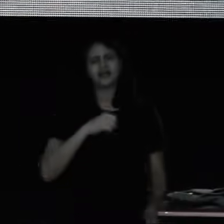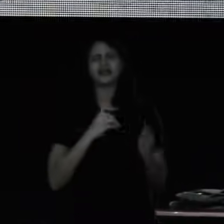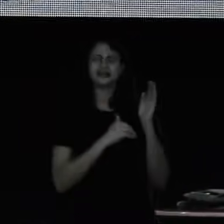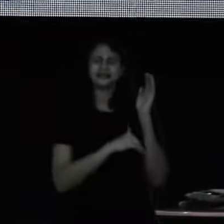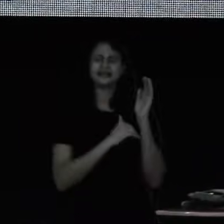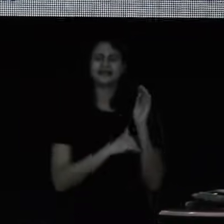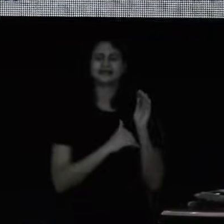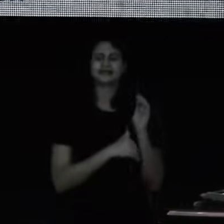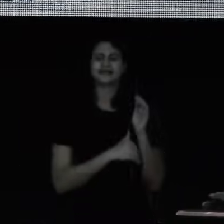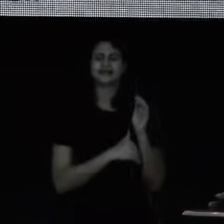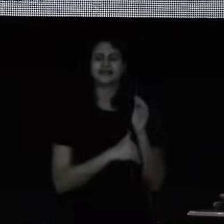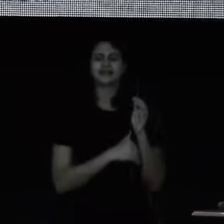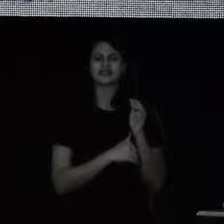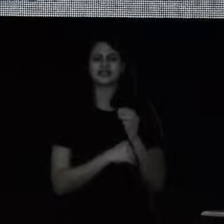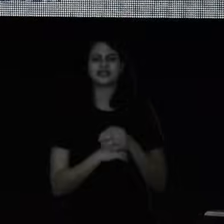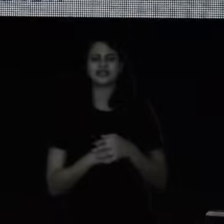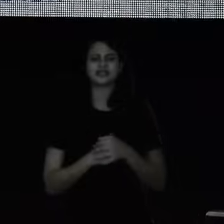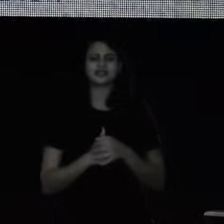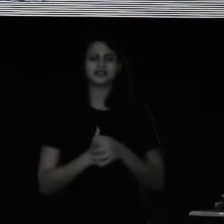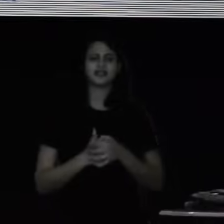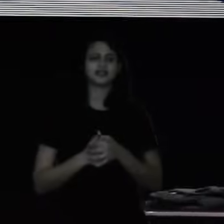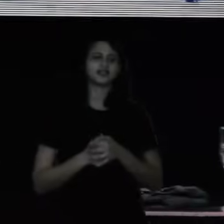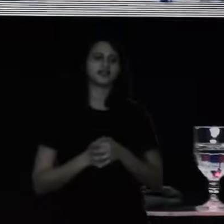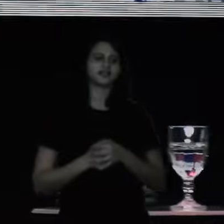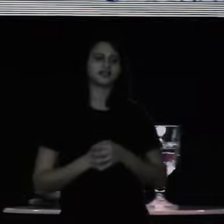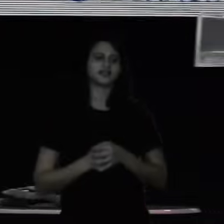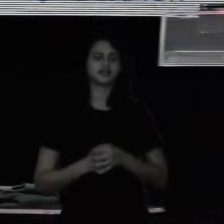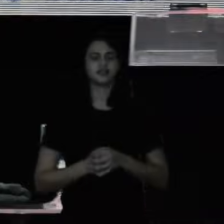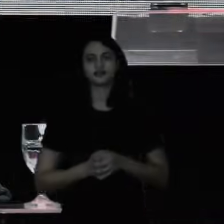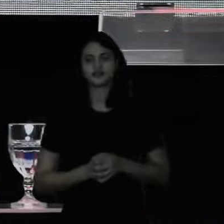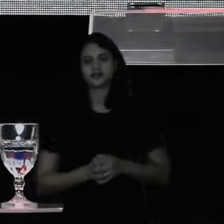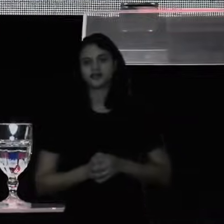Batia. Abusava.